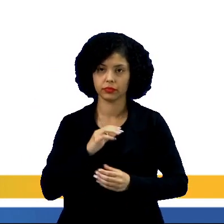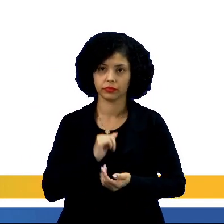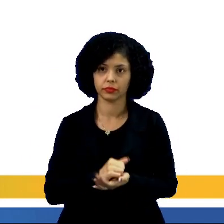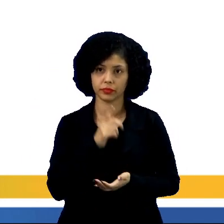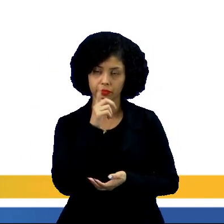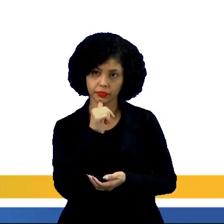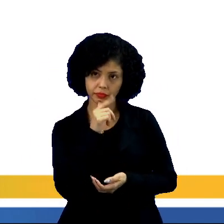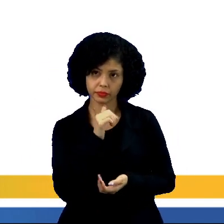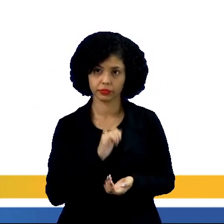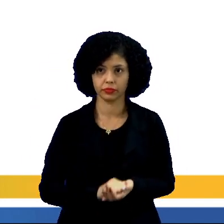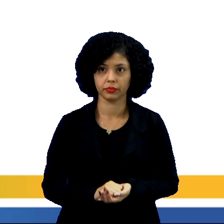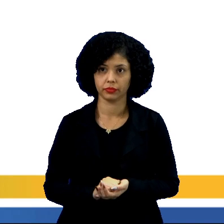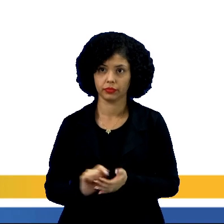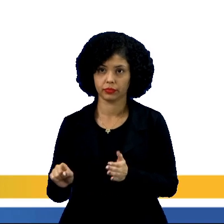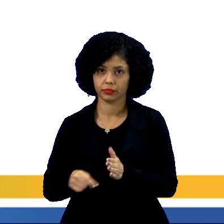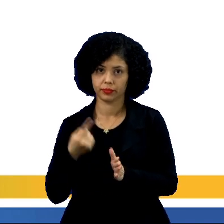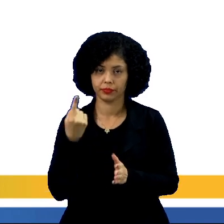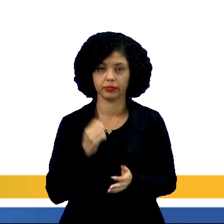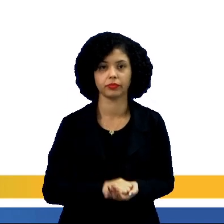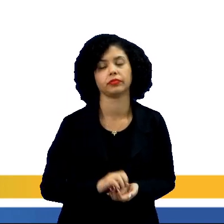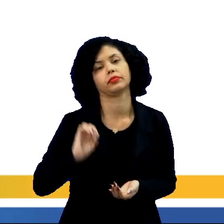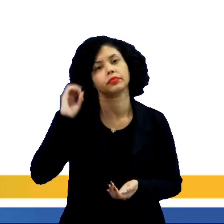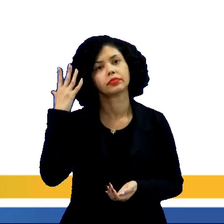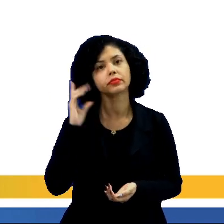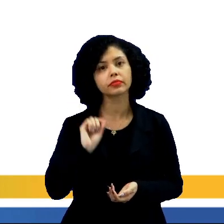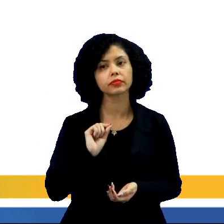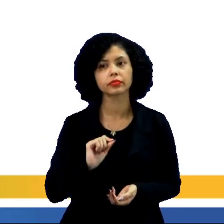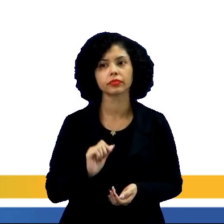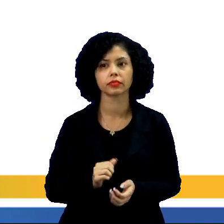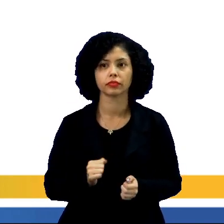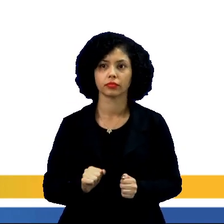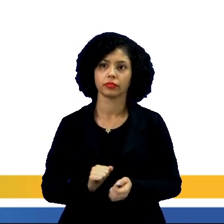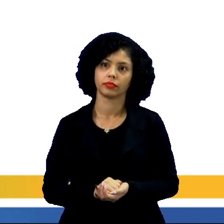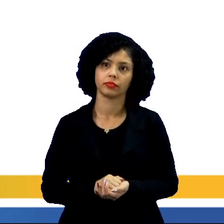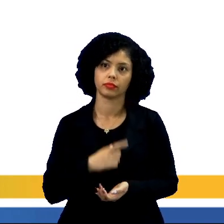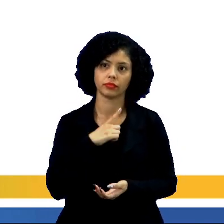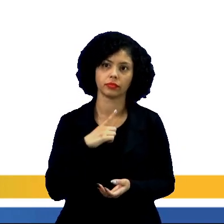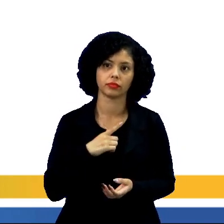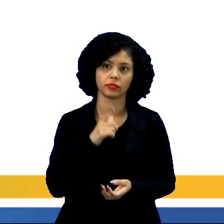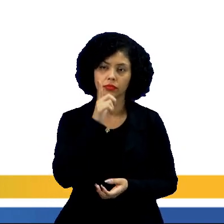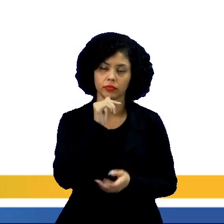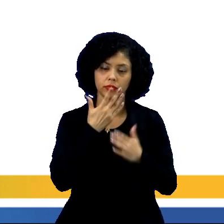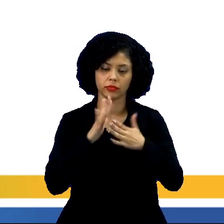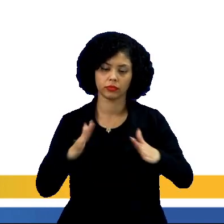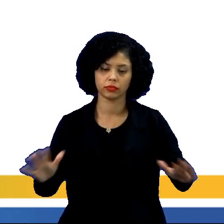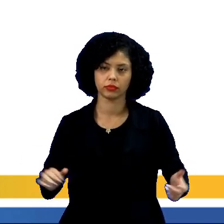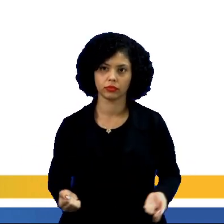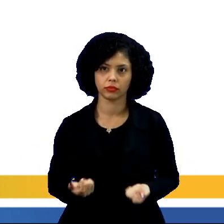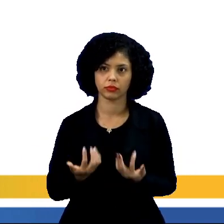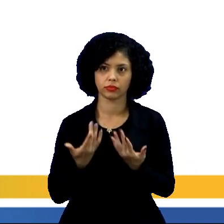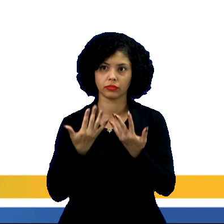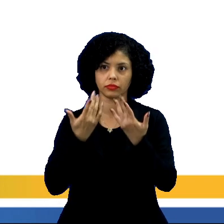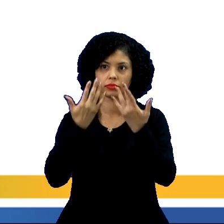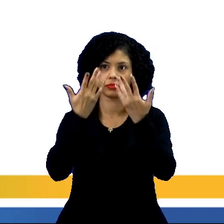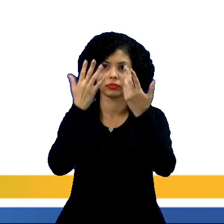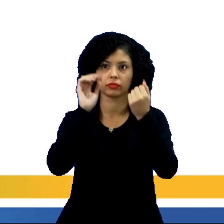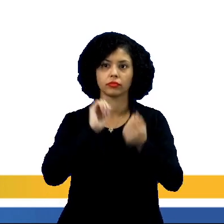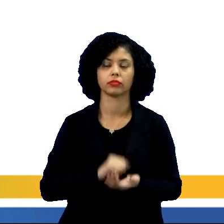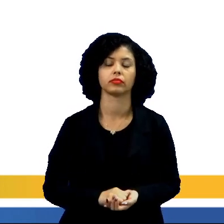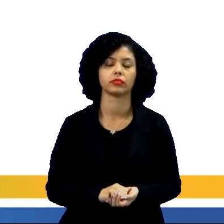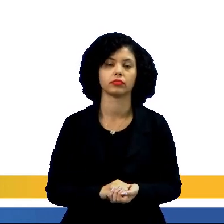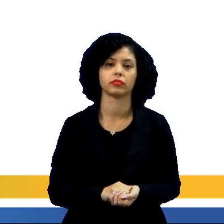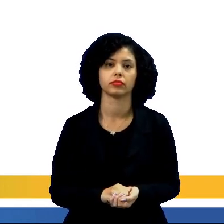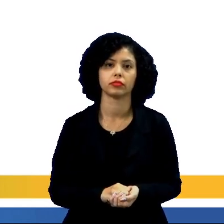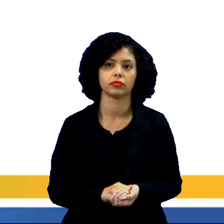A água, primeiro, ela vai acontecer o quê, né? Ela vai evaporar ali dos oceanos, observem ali na imagem, né, que tem a